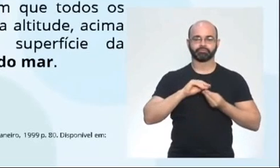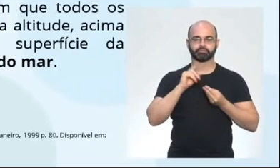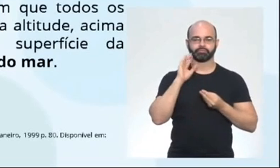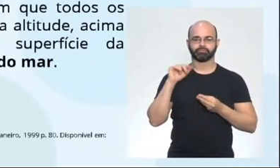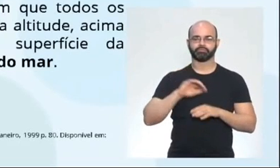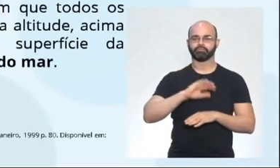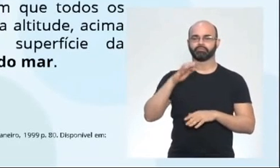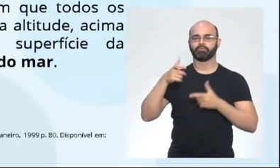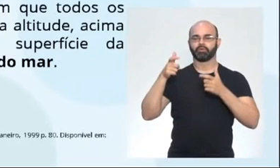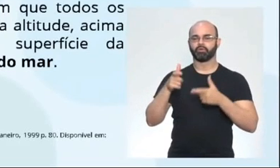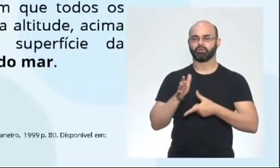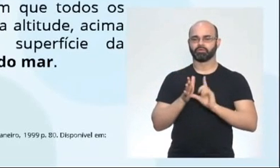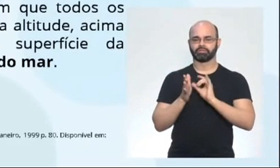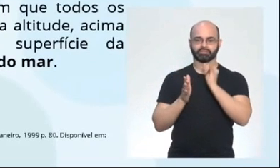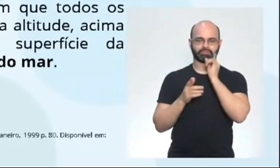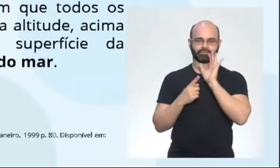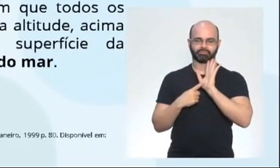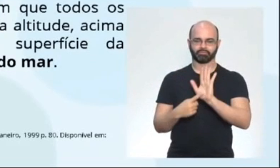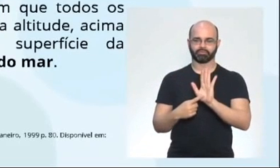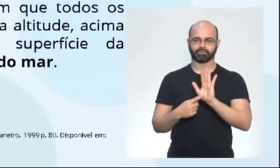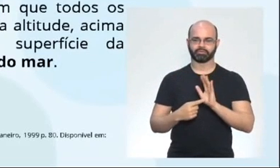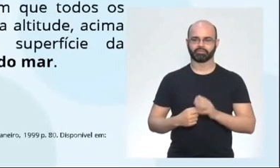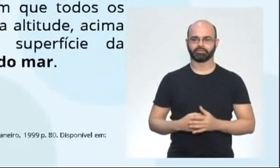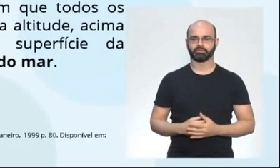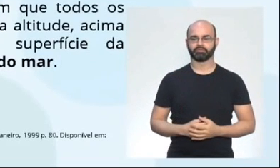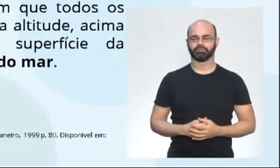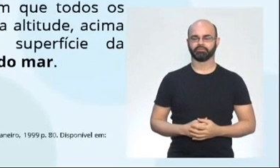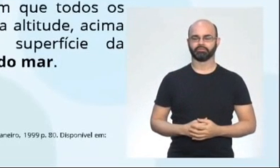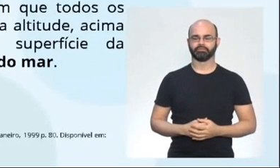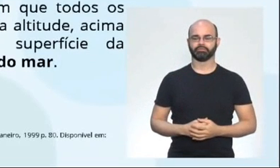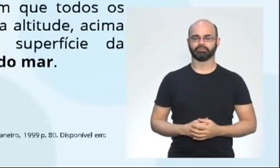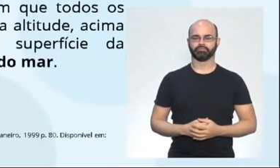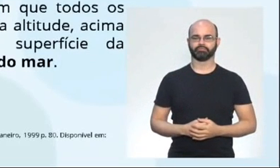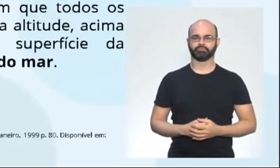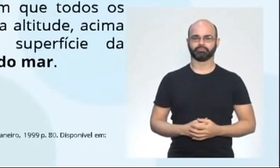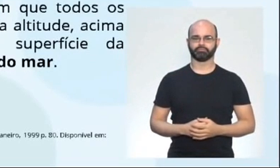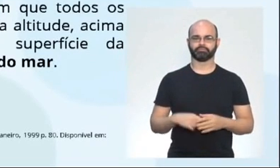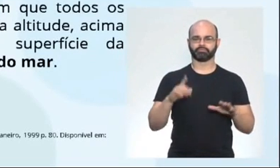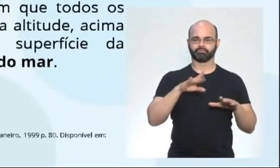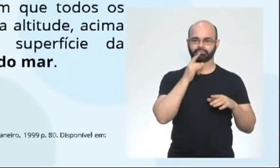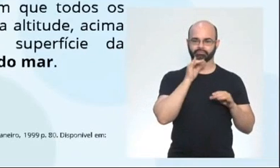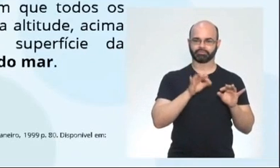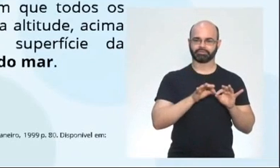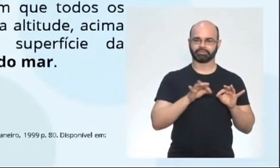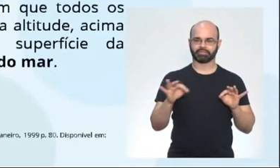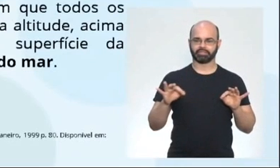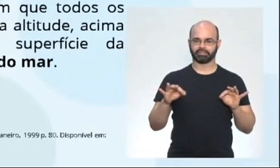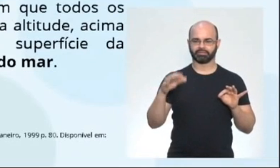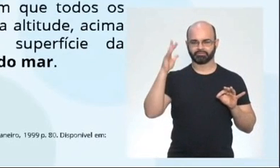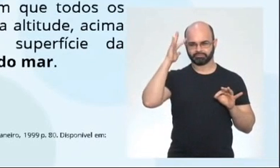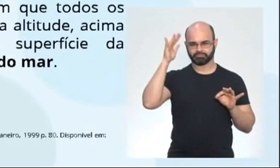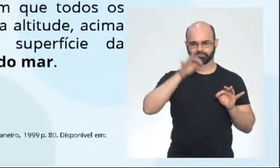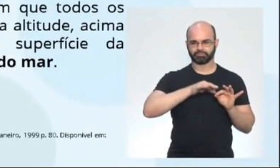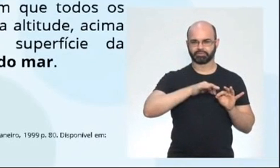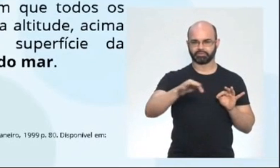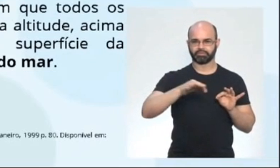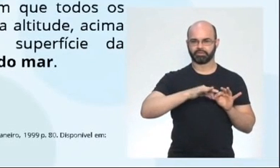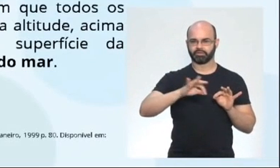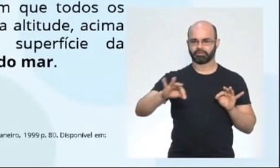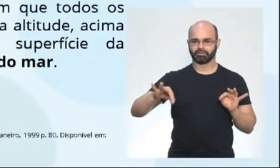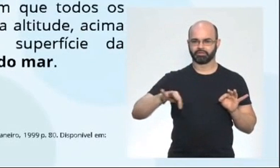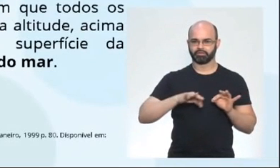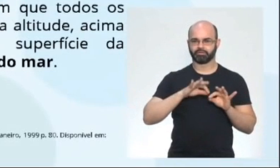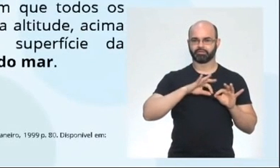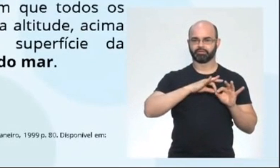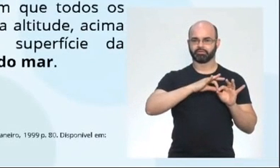exemplos anteriores. A curva de nível, em que constitui uma linha imaginária do terreno em que todos os pontos da referida